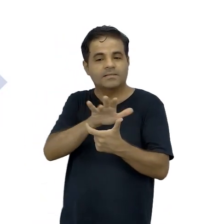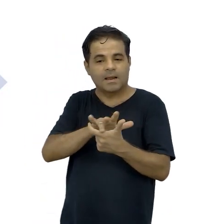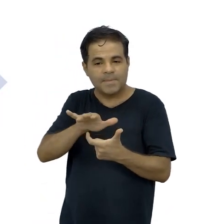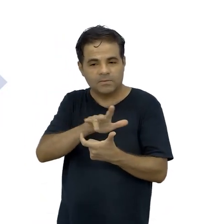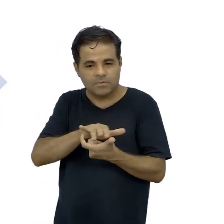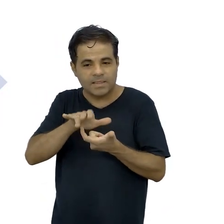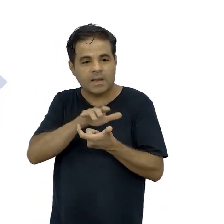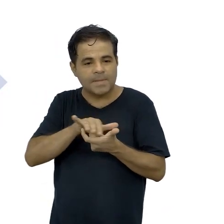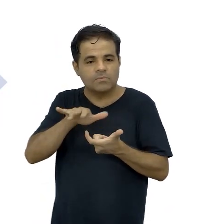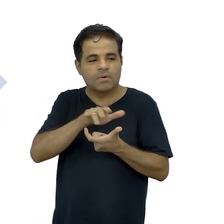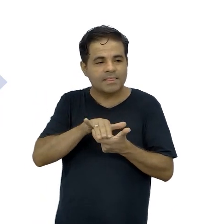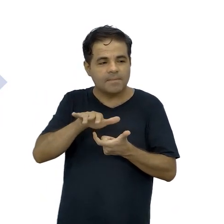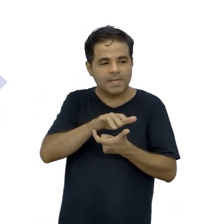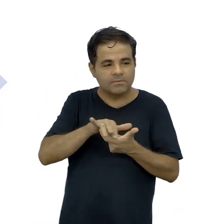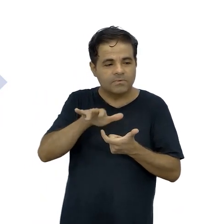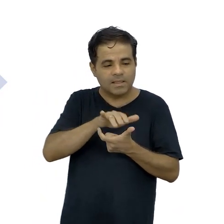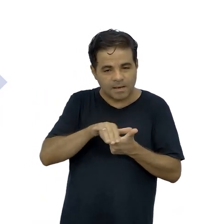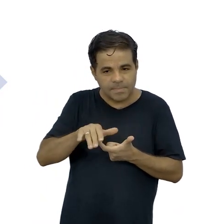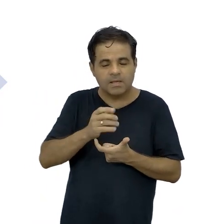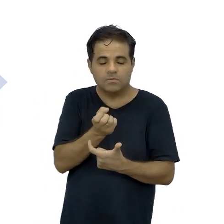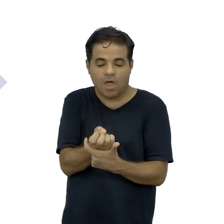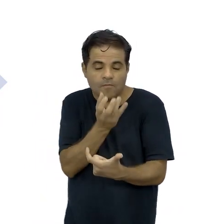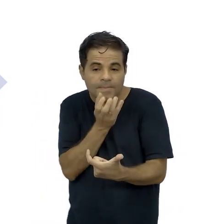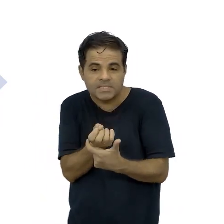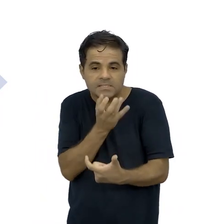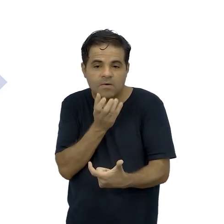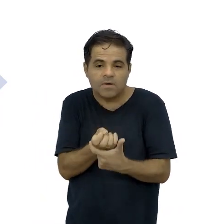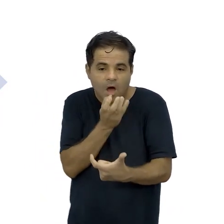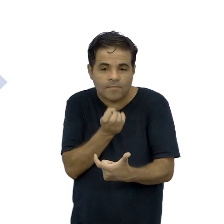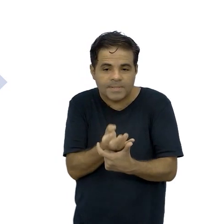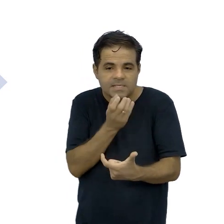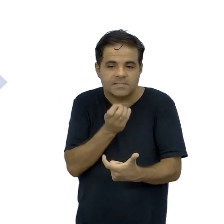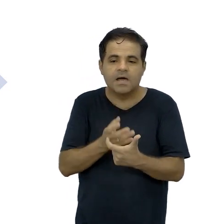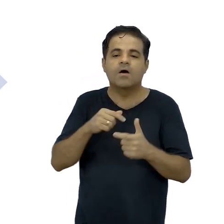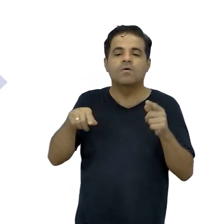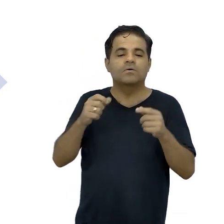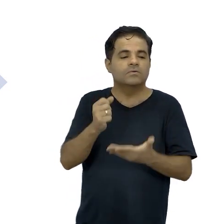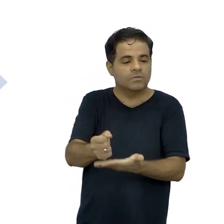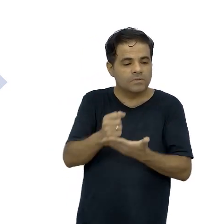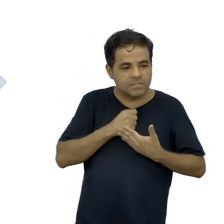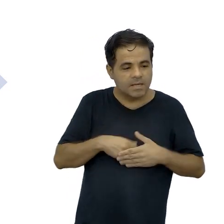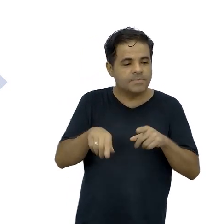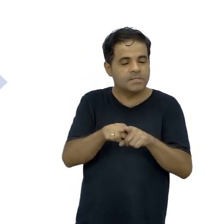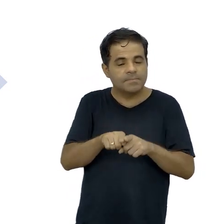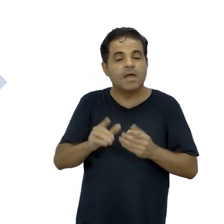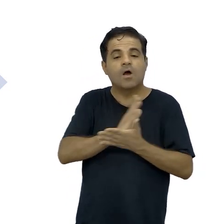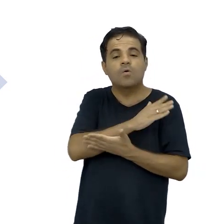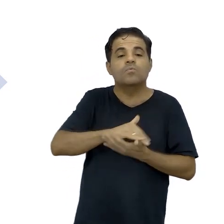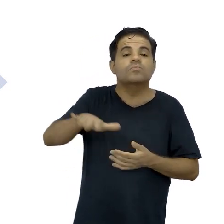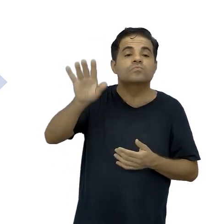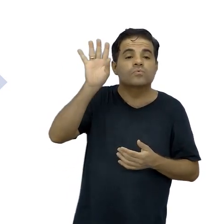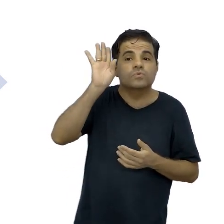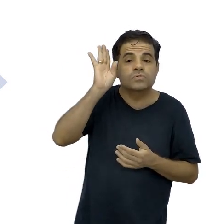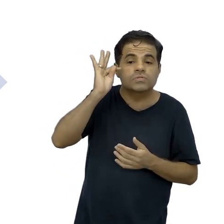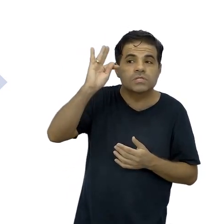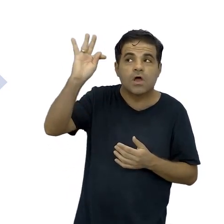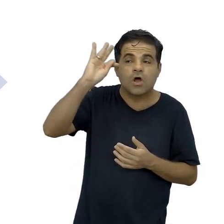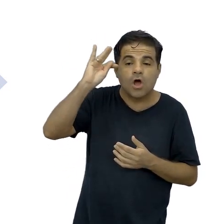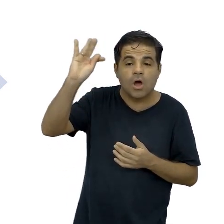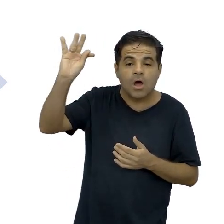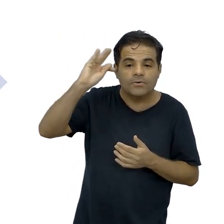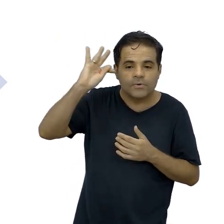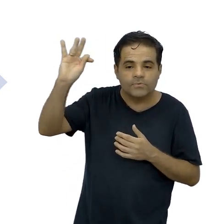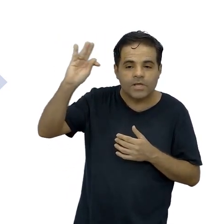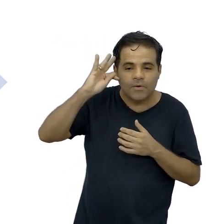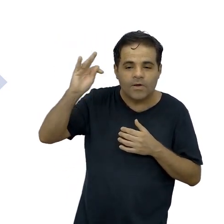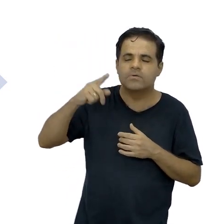de alfabetização, nós trazemos aqui alguns teóricos que